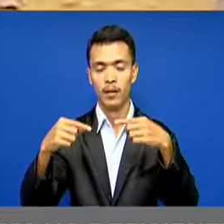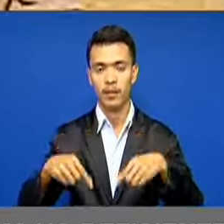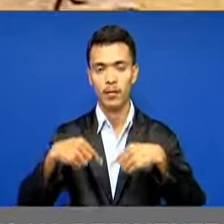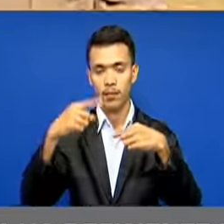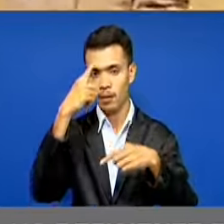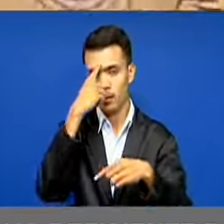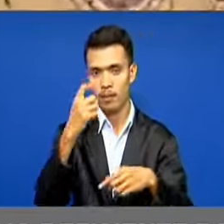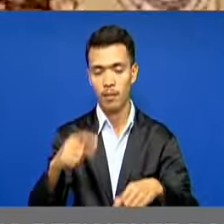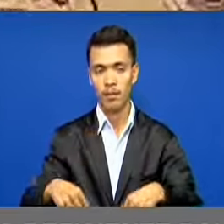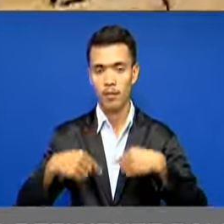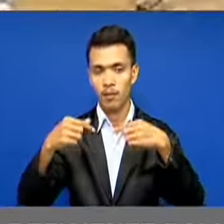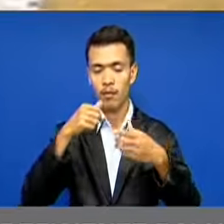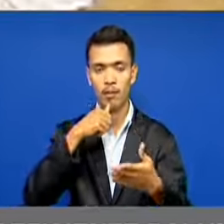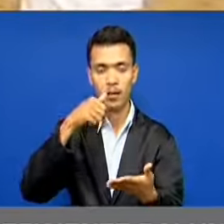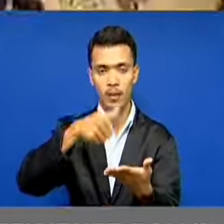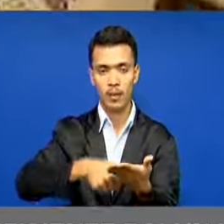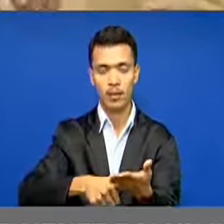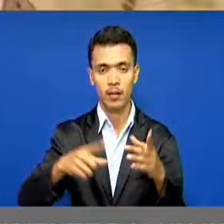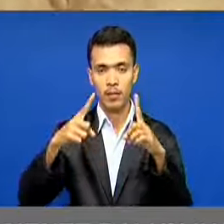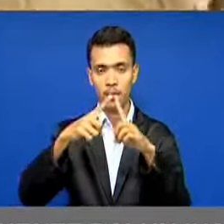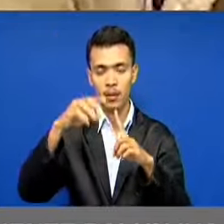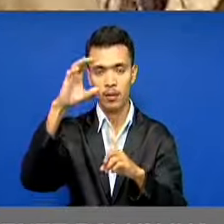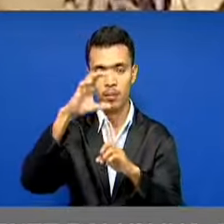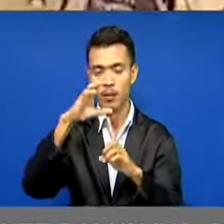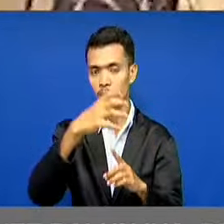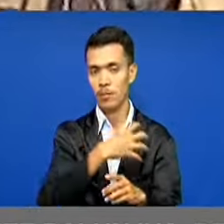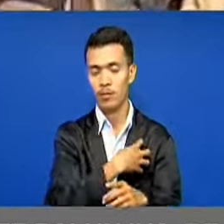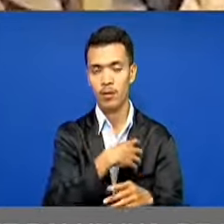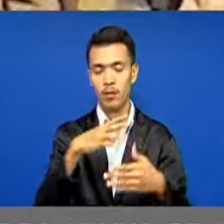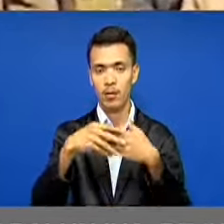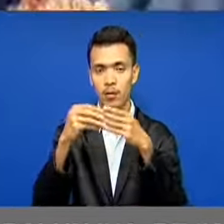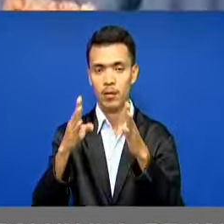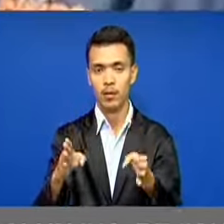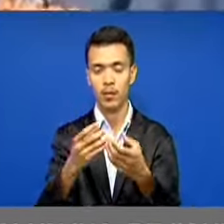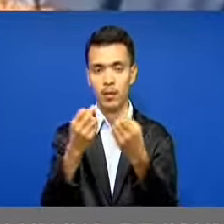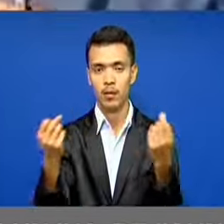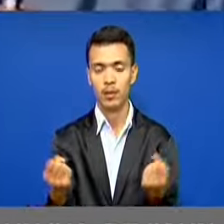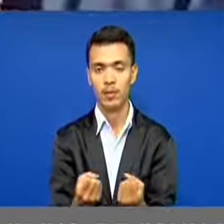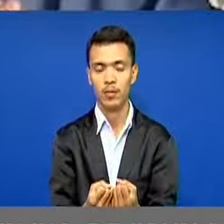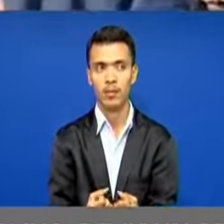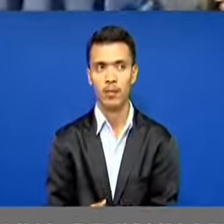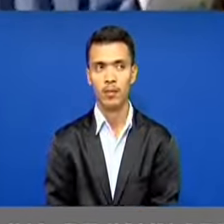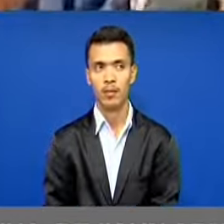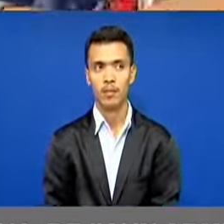ne, fu ona carta conhecimento ba comandante Penitelli no autoridade suku Triloca.